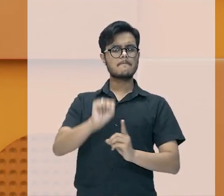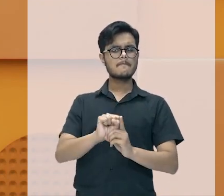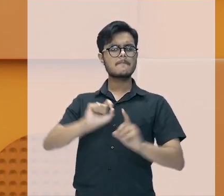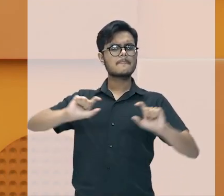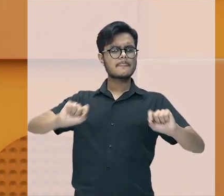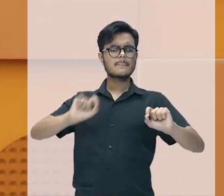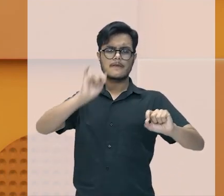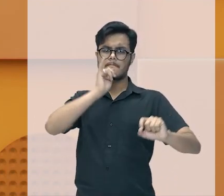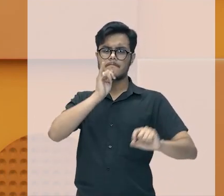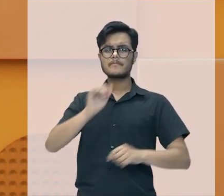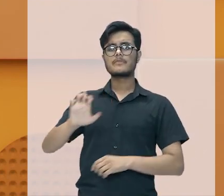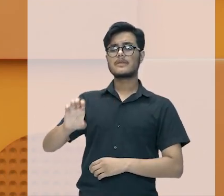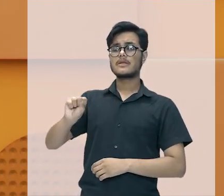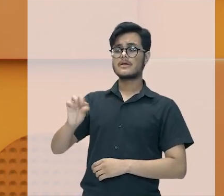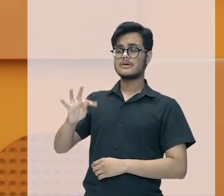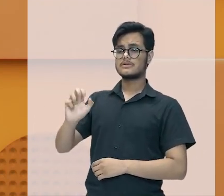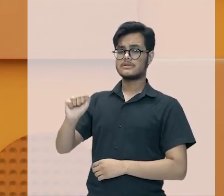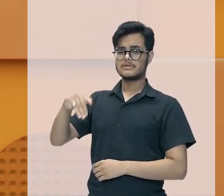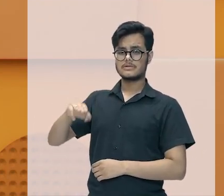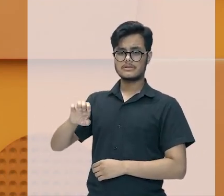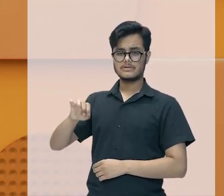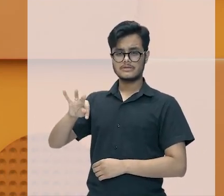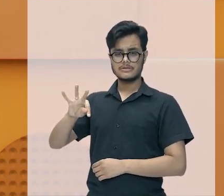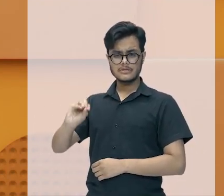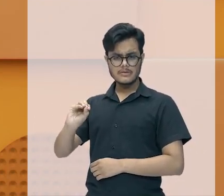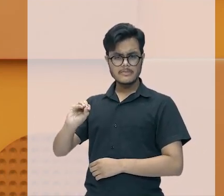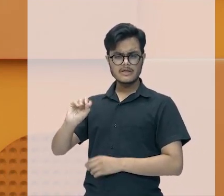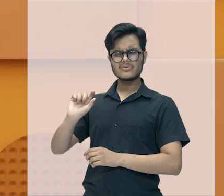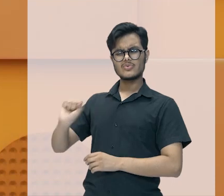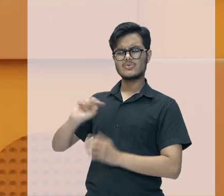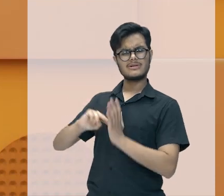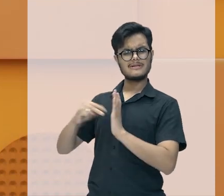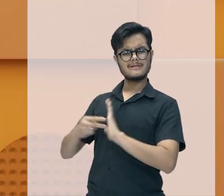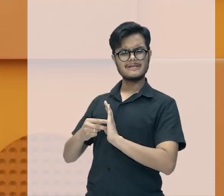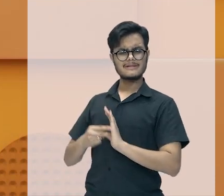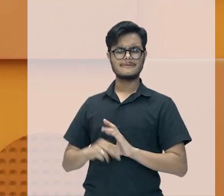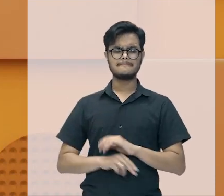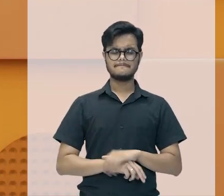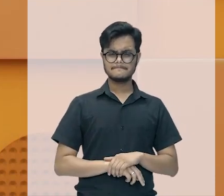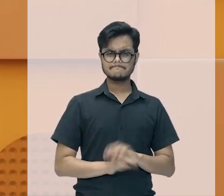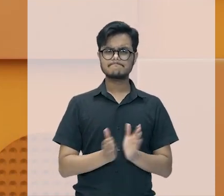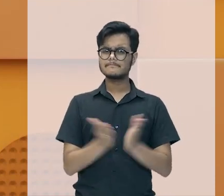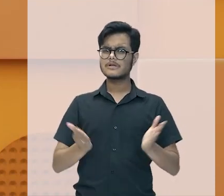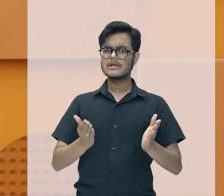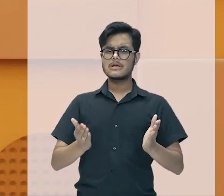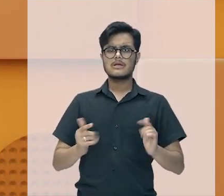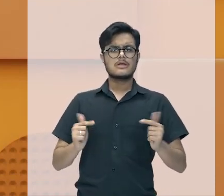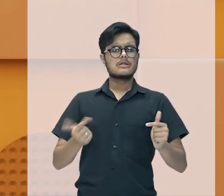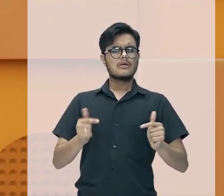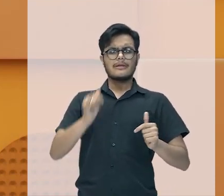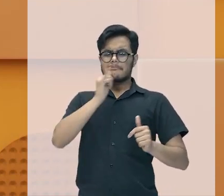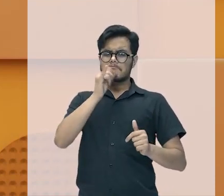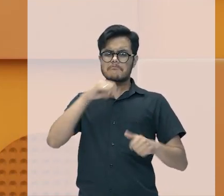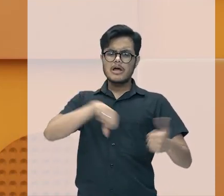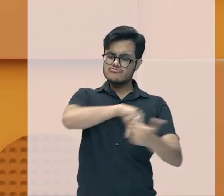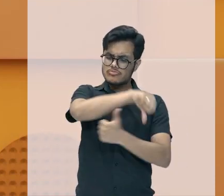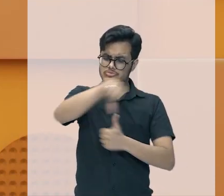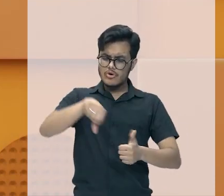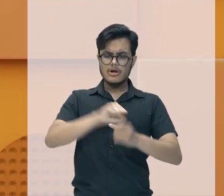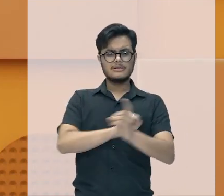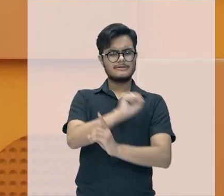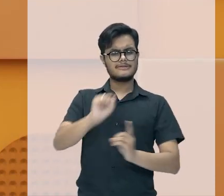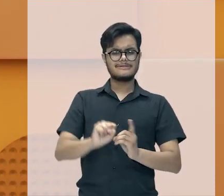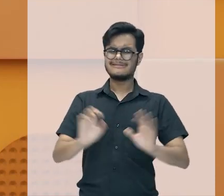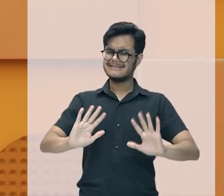o estamento. Professor, o que é isso? A gente vai ver, então, que não há mobilidade social,